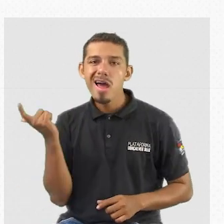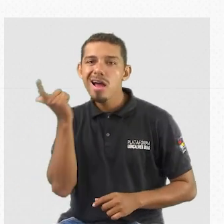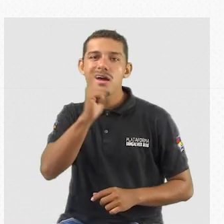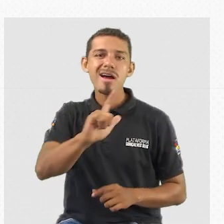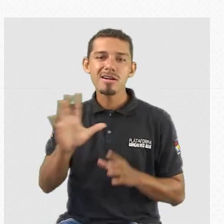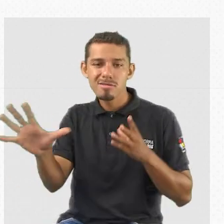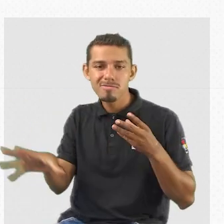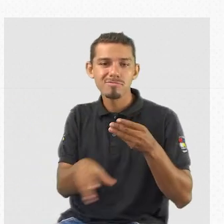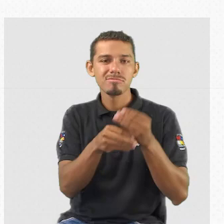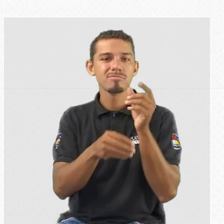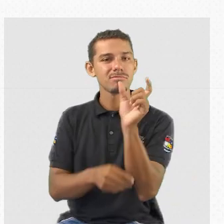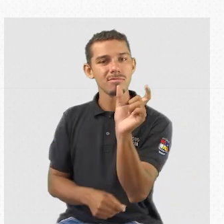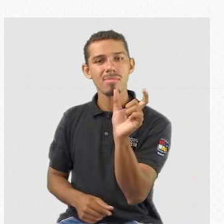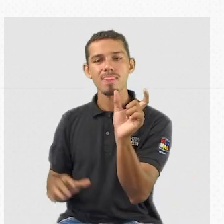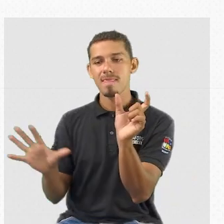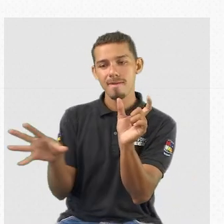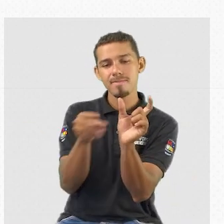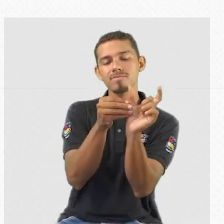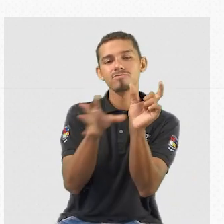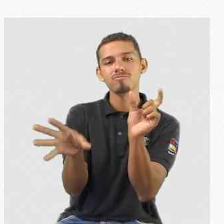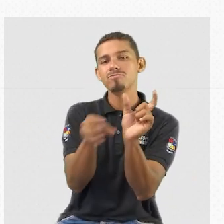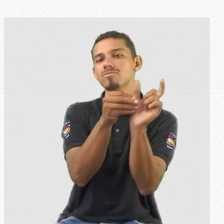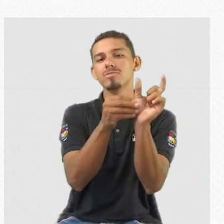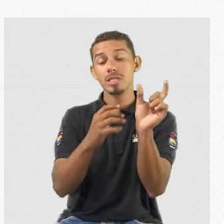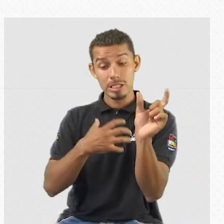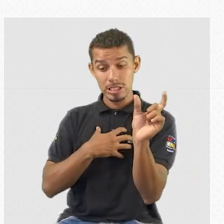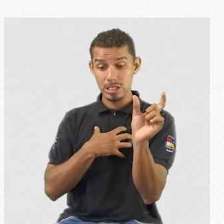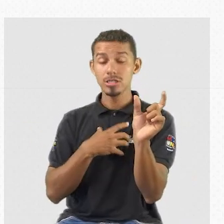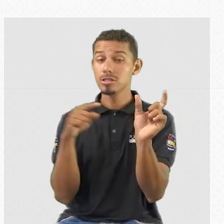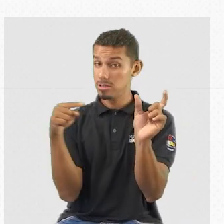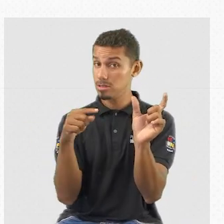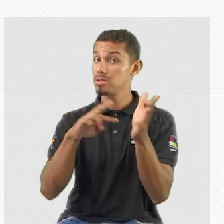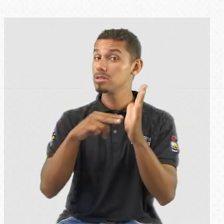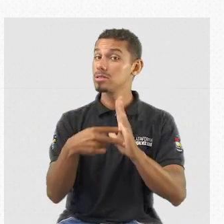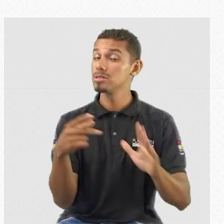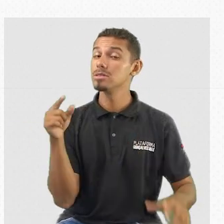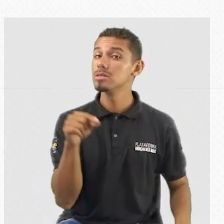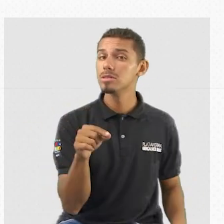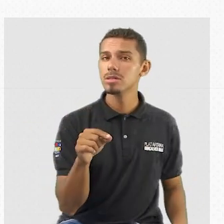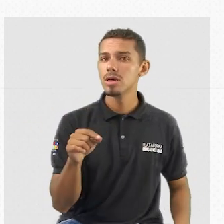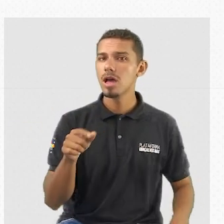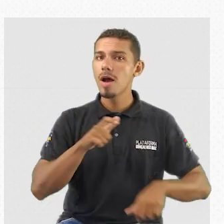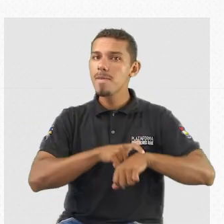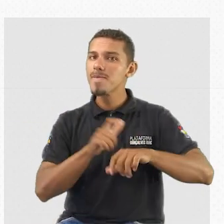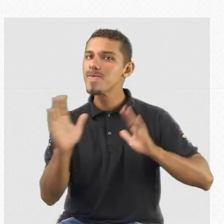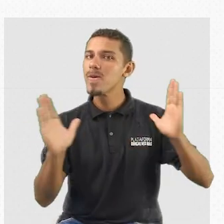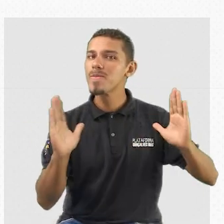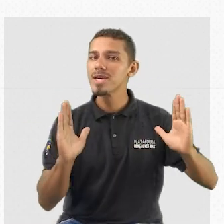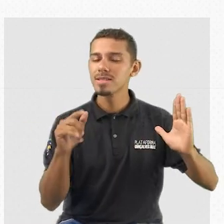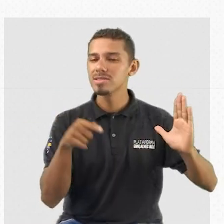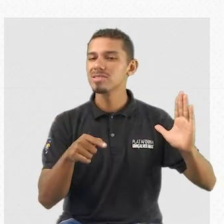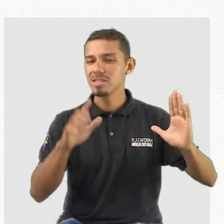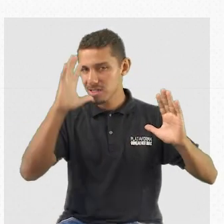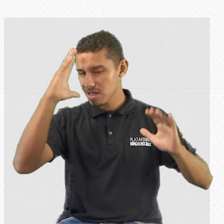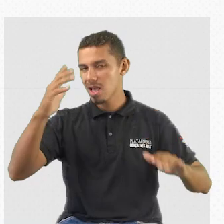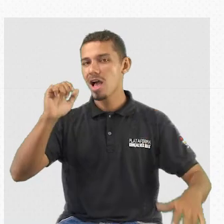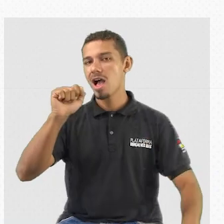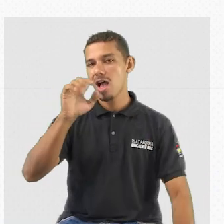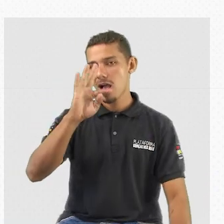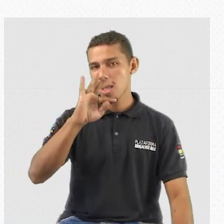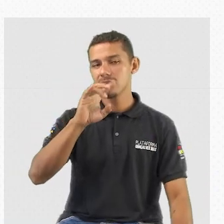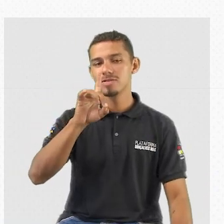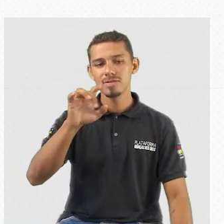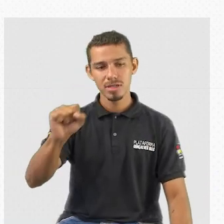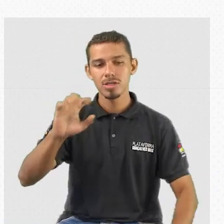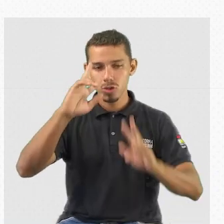elas adquirem sentido em um certo momento. E que momento é esse? É o momento das atividades humanas, a